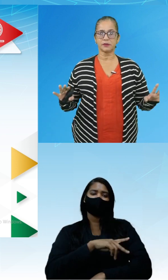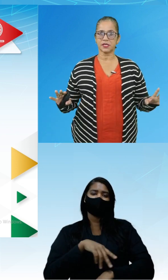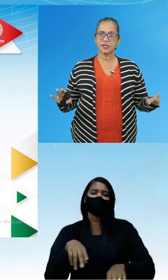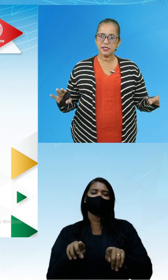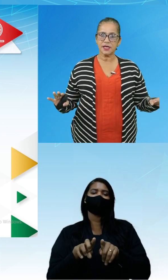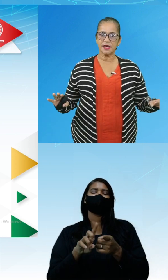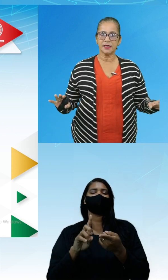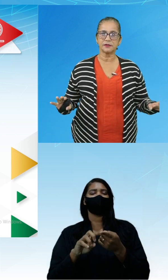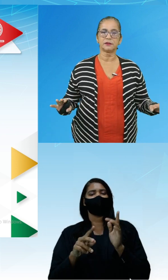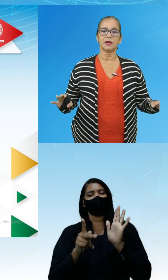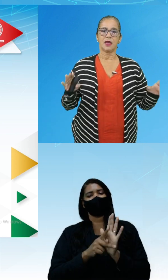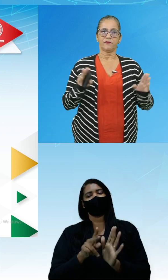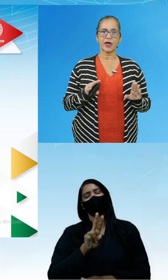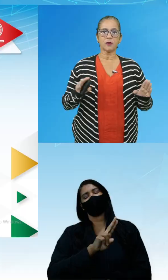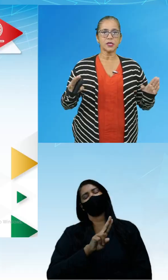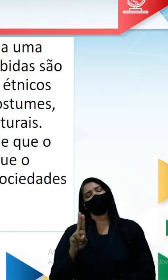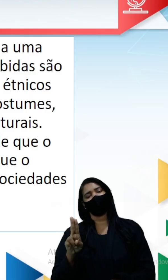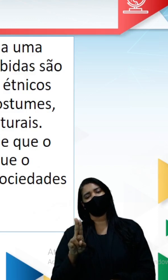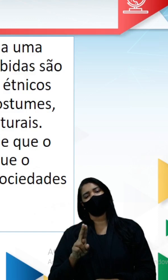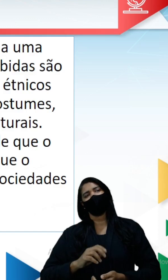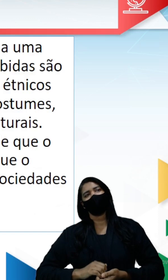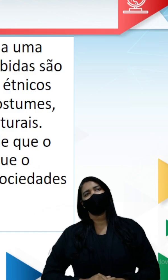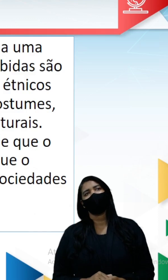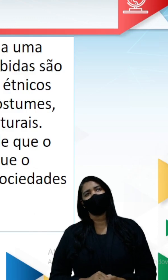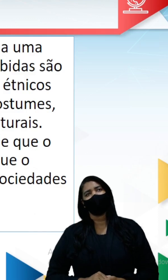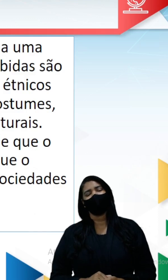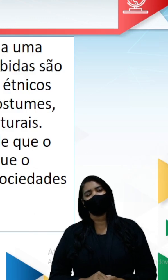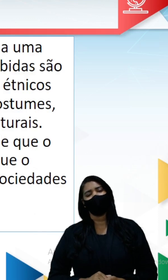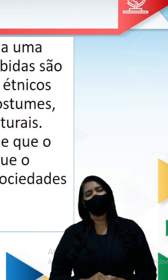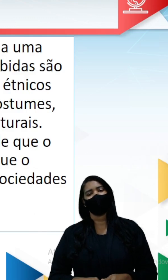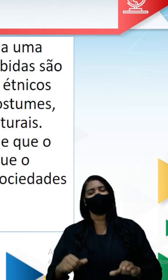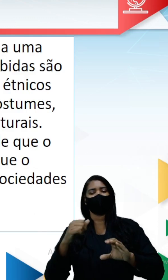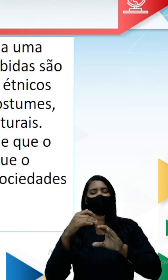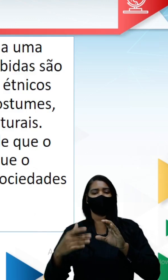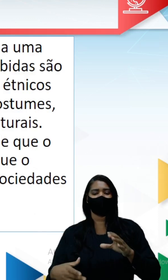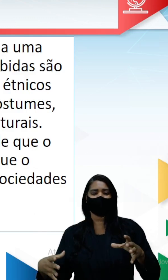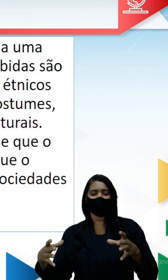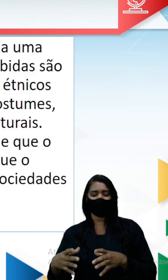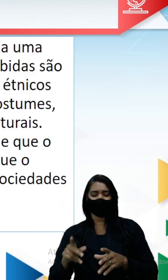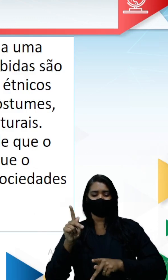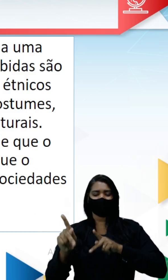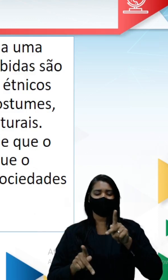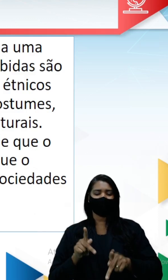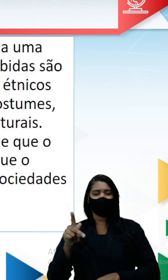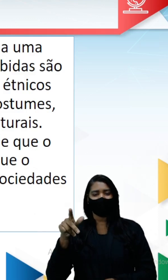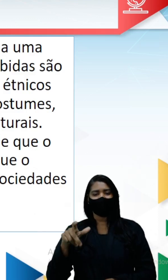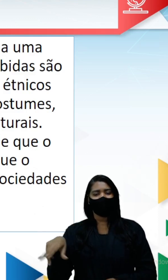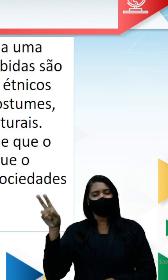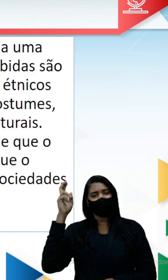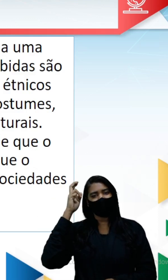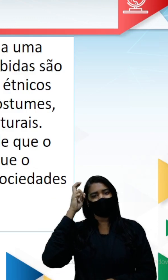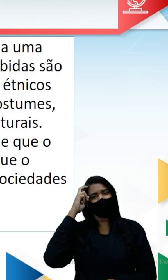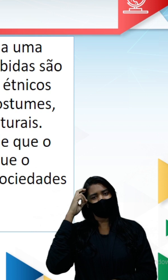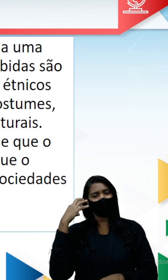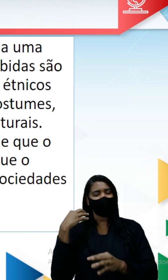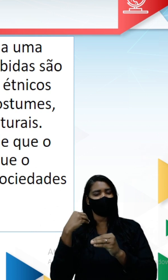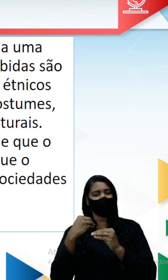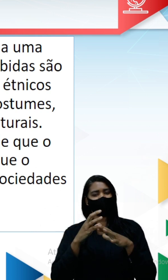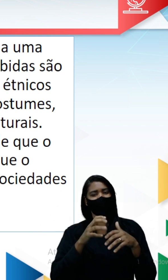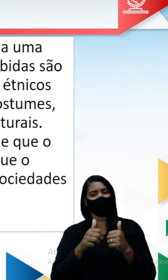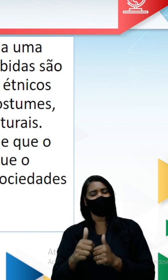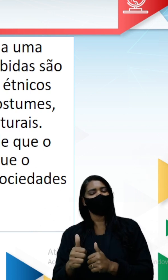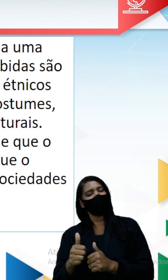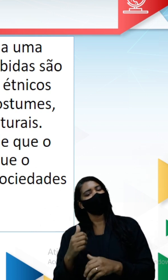próprio nome já está dizendo, vai corresponder a uma categoria de pessoas cujas marcas culturais são